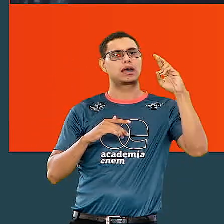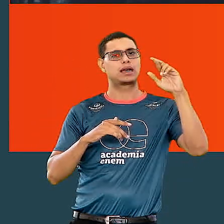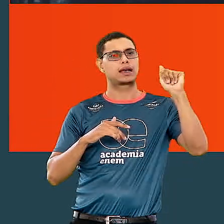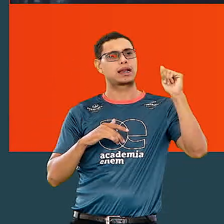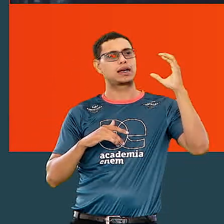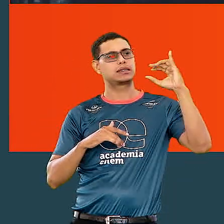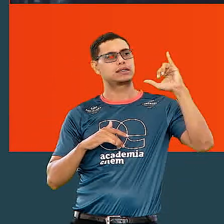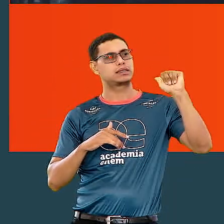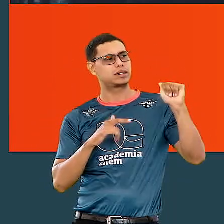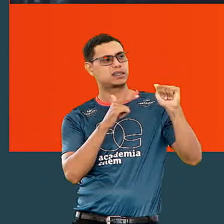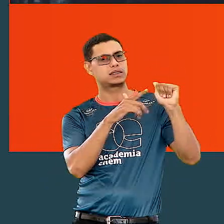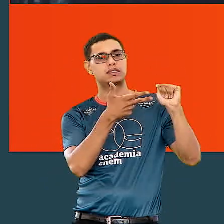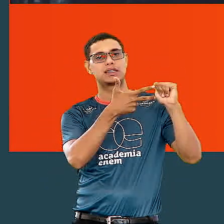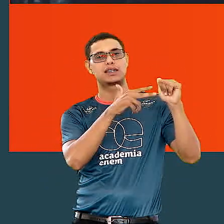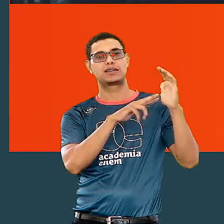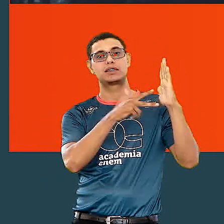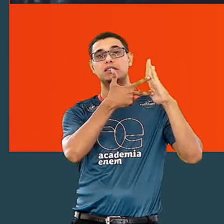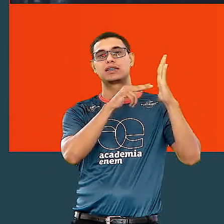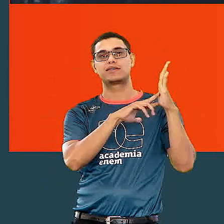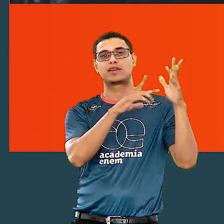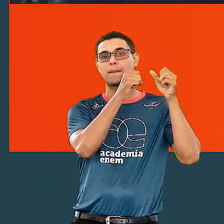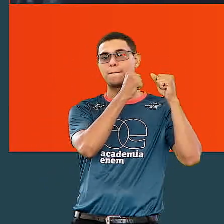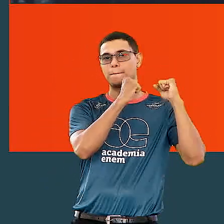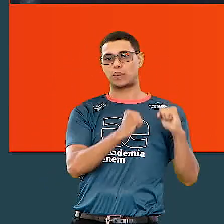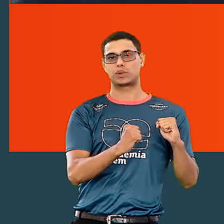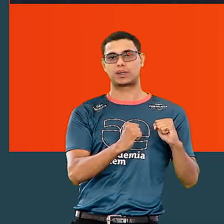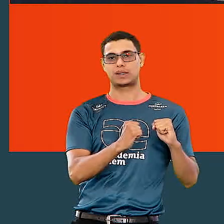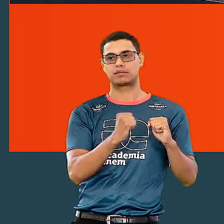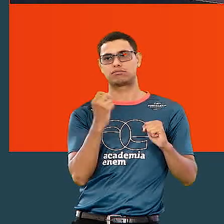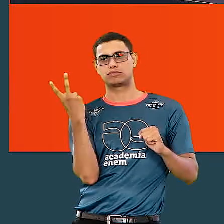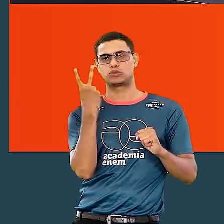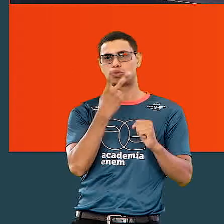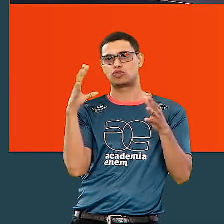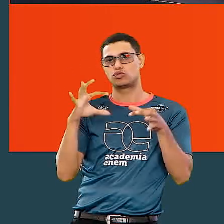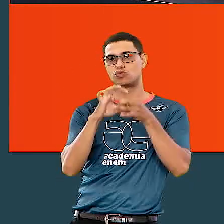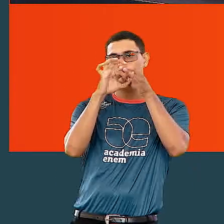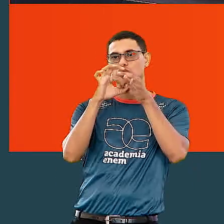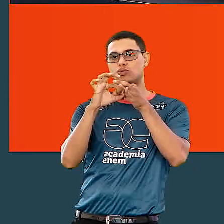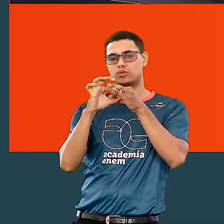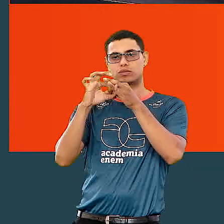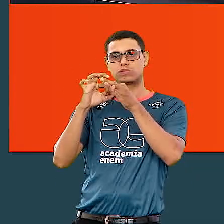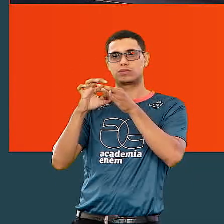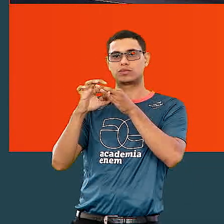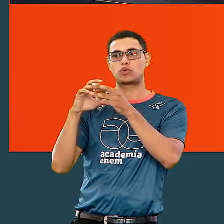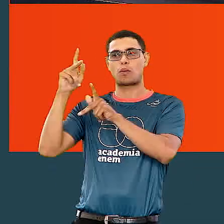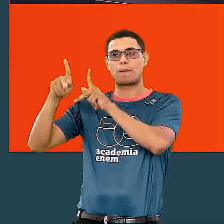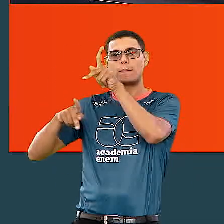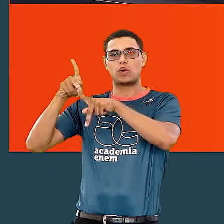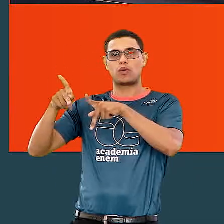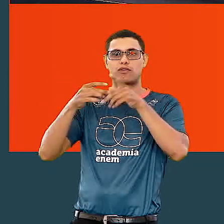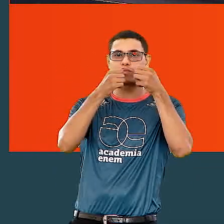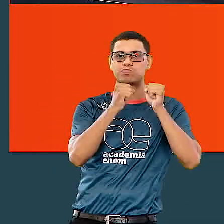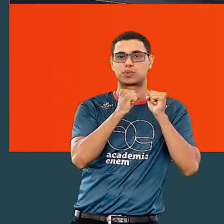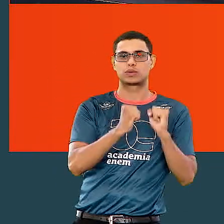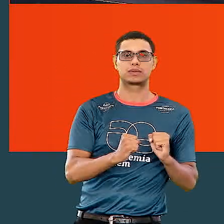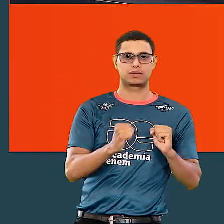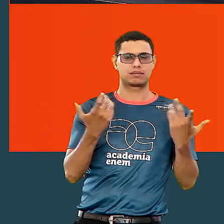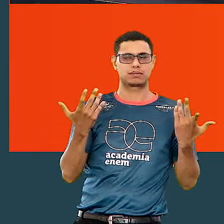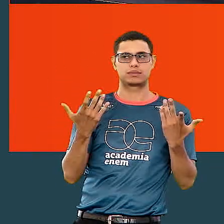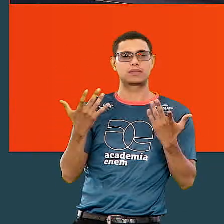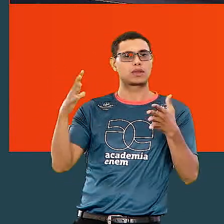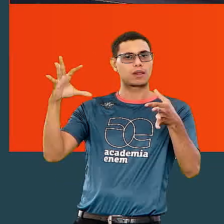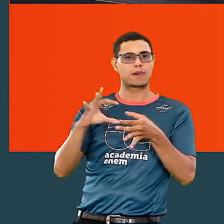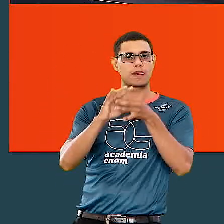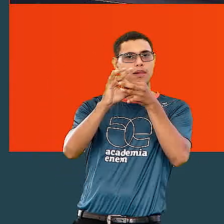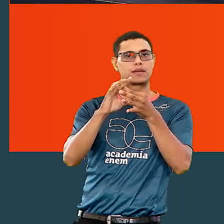jogou God of War, você aí que nunca conseguiu zerar o primeiro, que é dificílimo, aquela fase final que é um horror, tá certo?